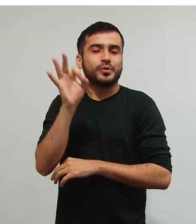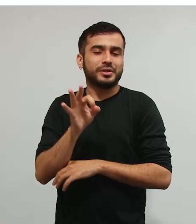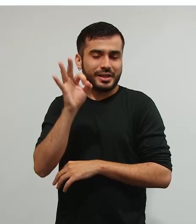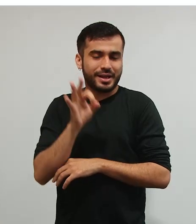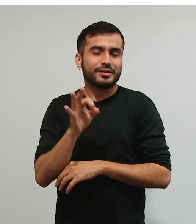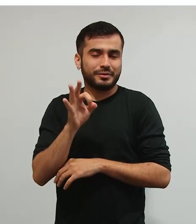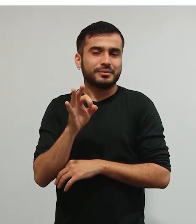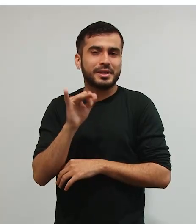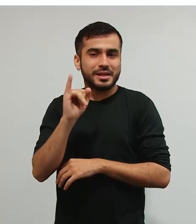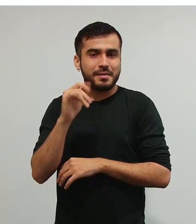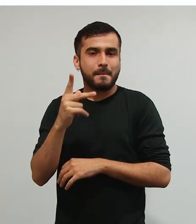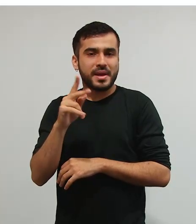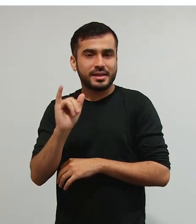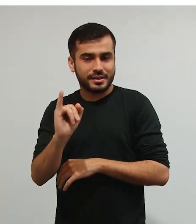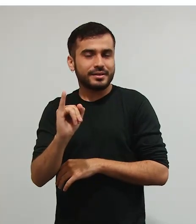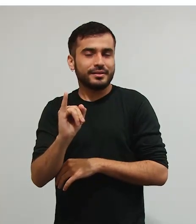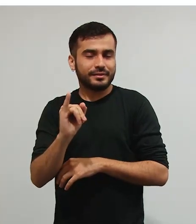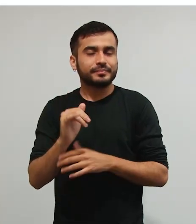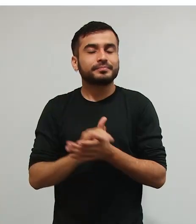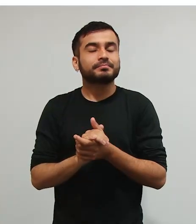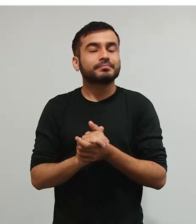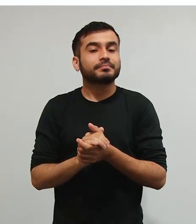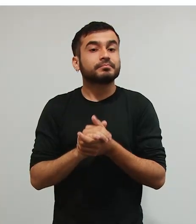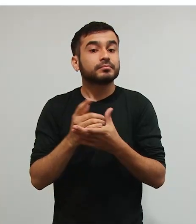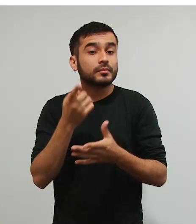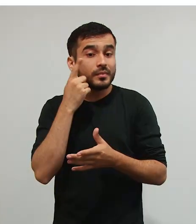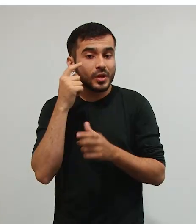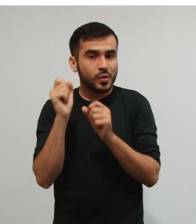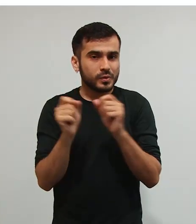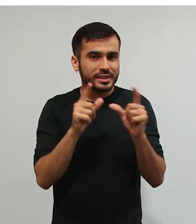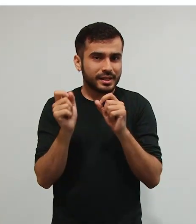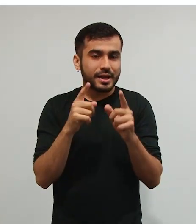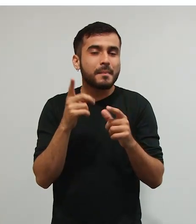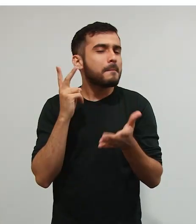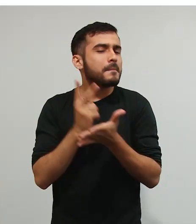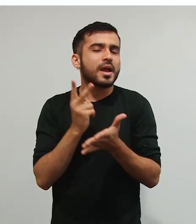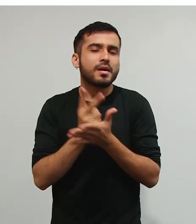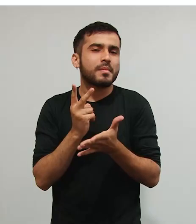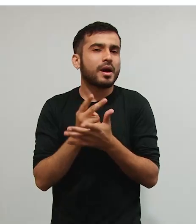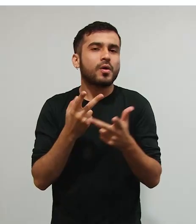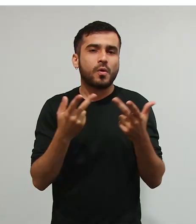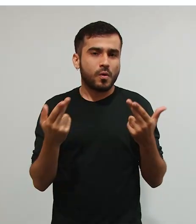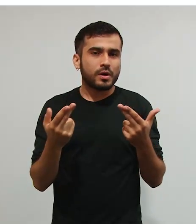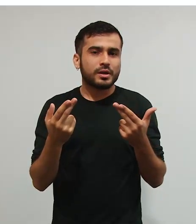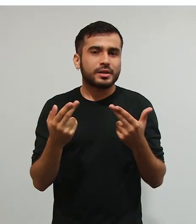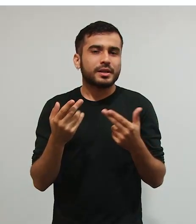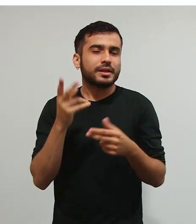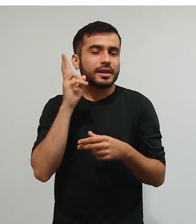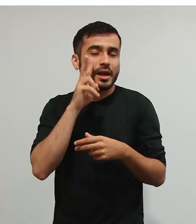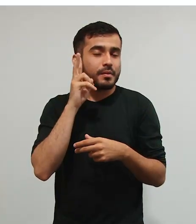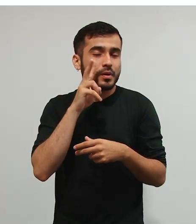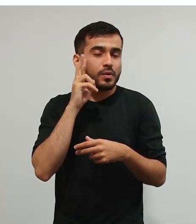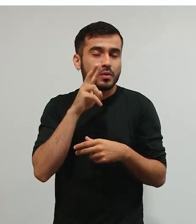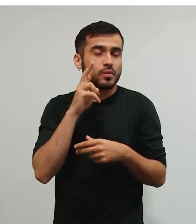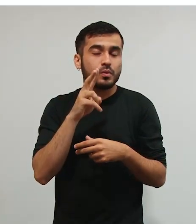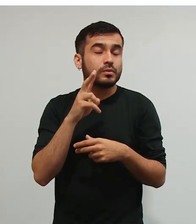voltar aqui no slide, que fizeram a mesma coisa com sonho de rosas.